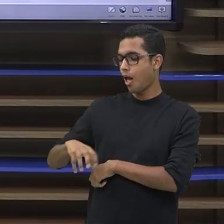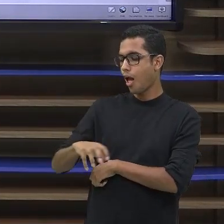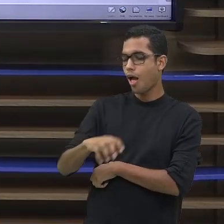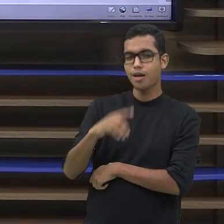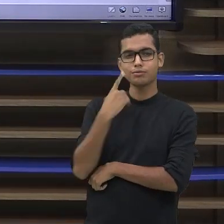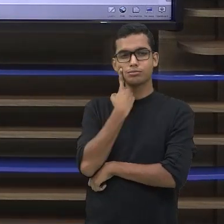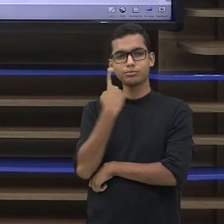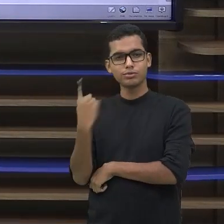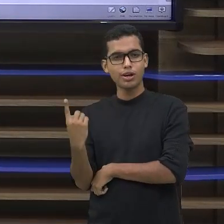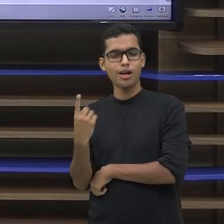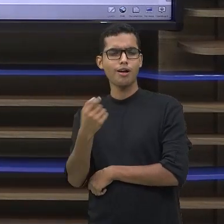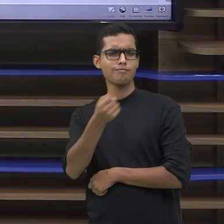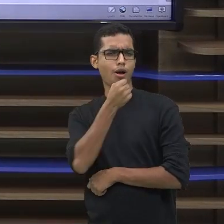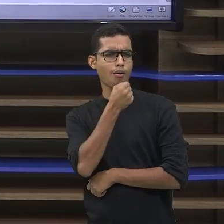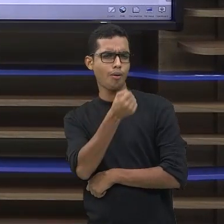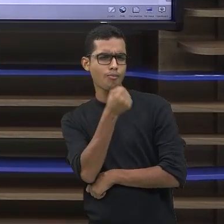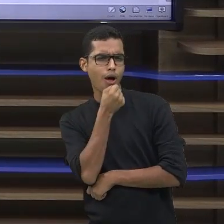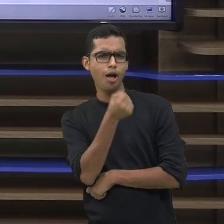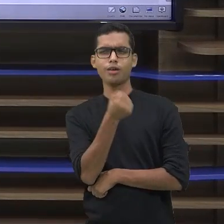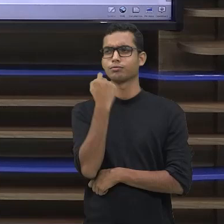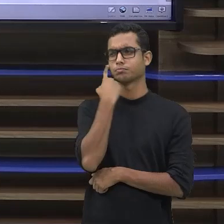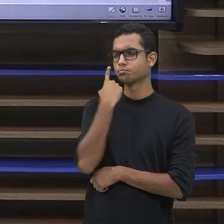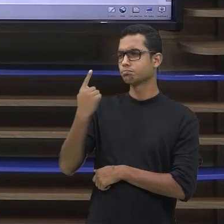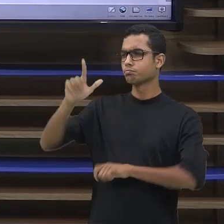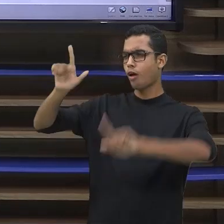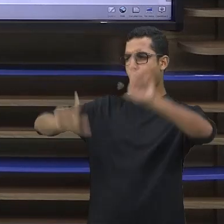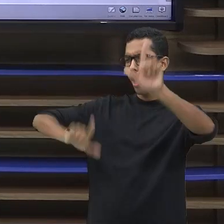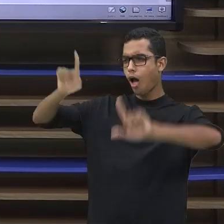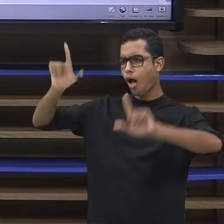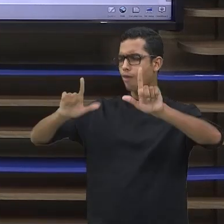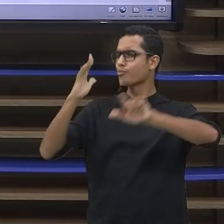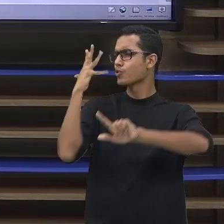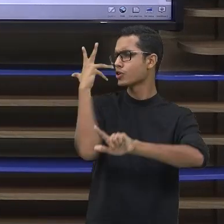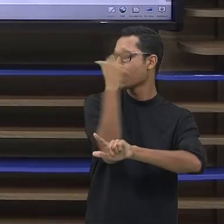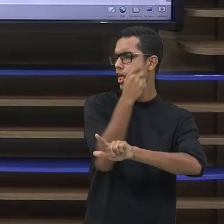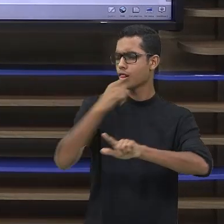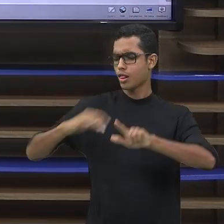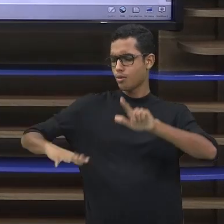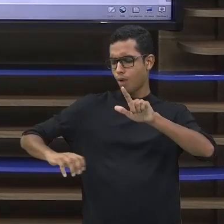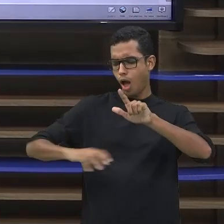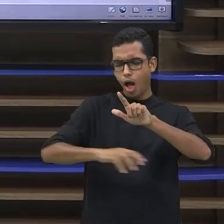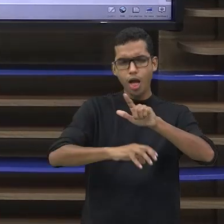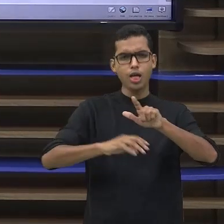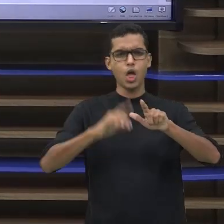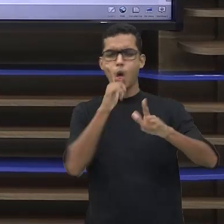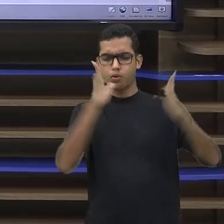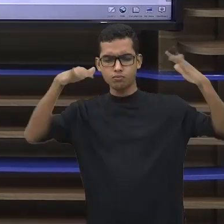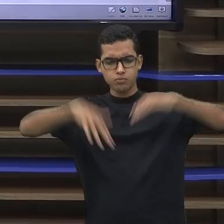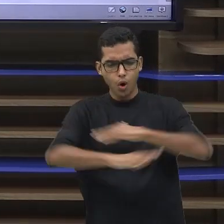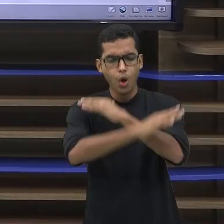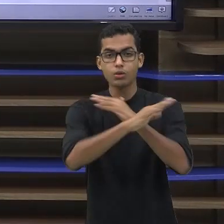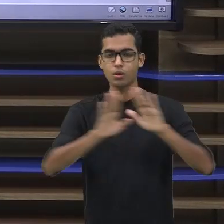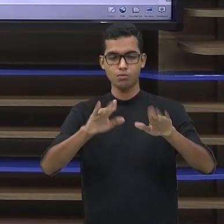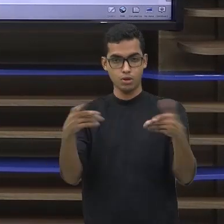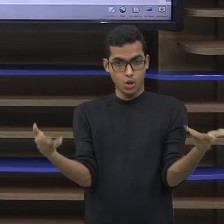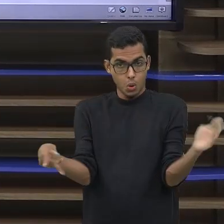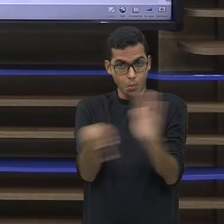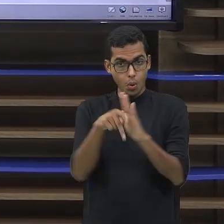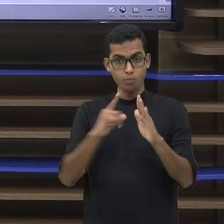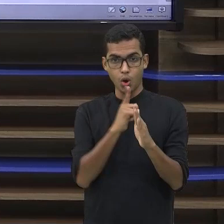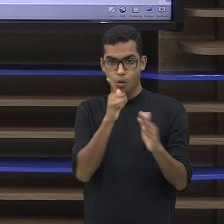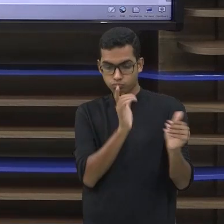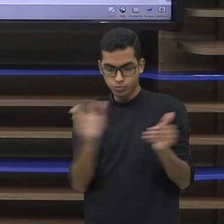lá numa reportagem, as esponjas bonitinhas, pois é, dos nossos rios não é bem assim. Então, quero mostrar